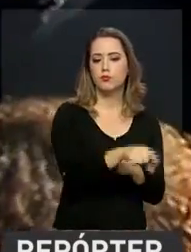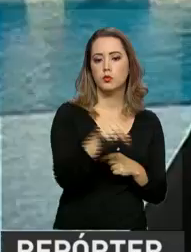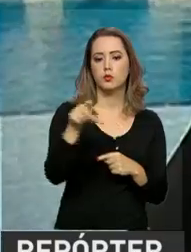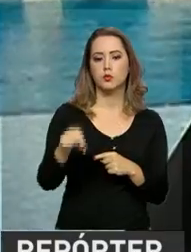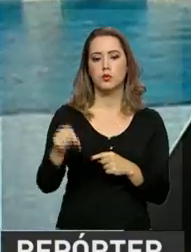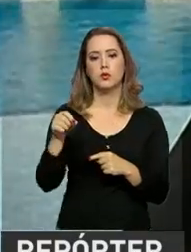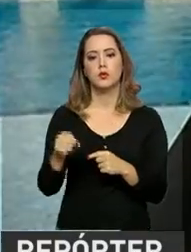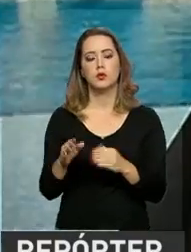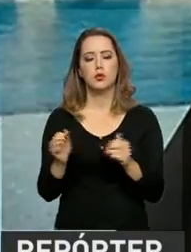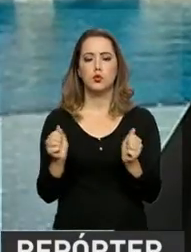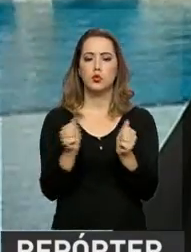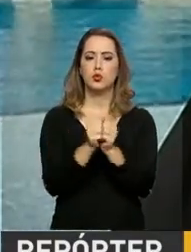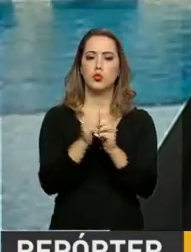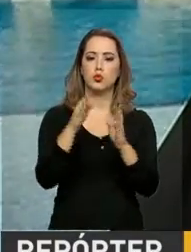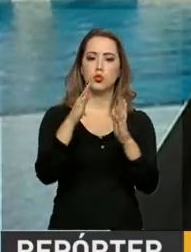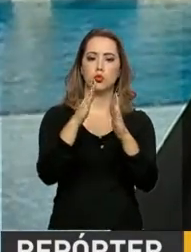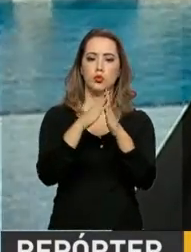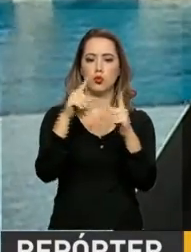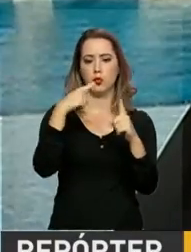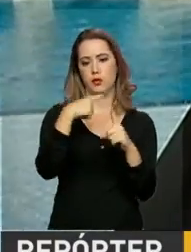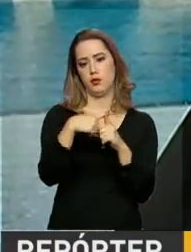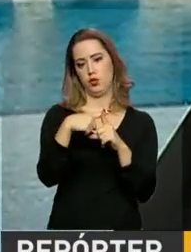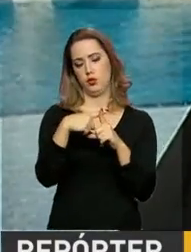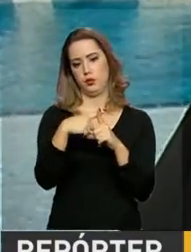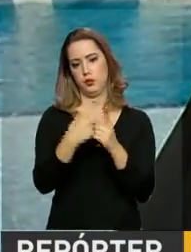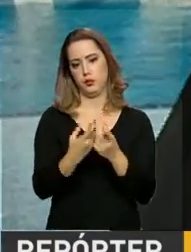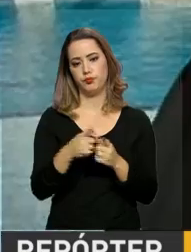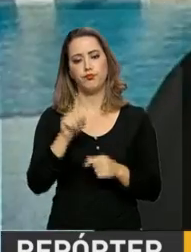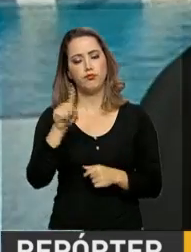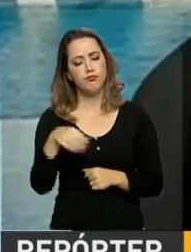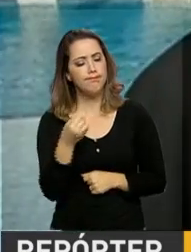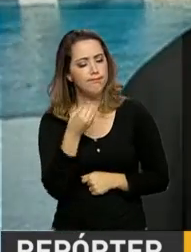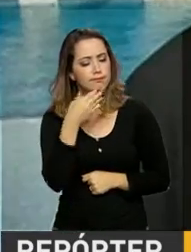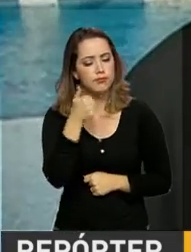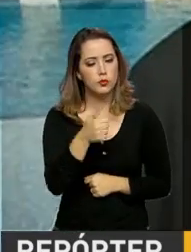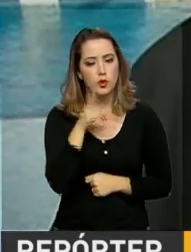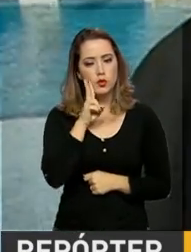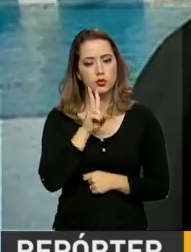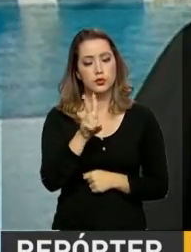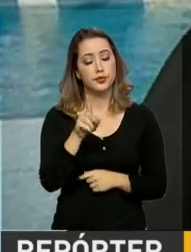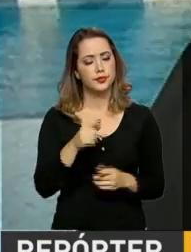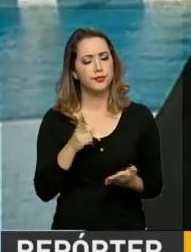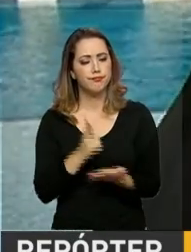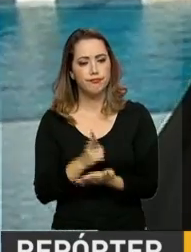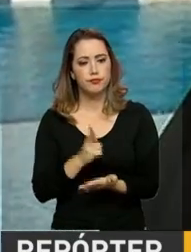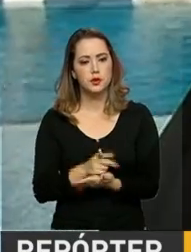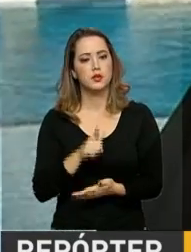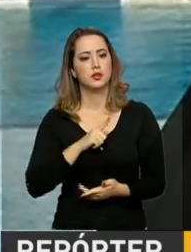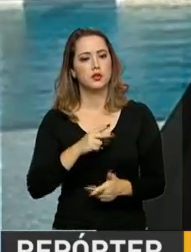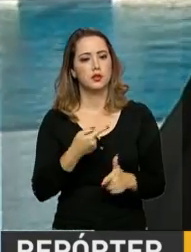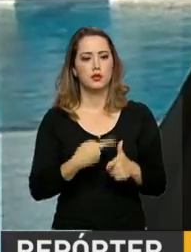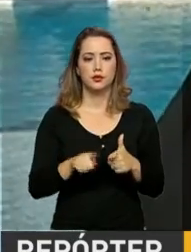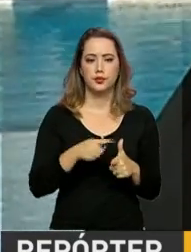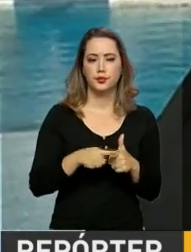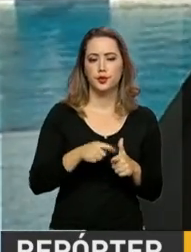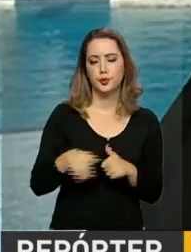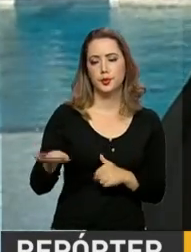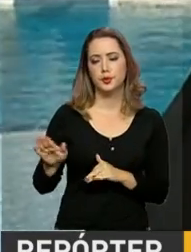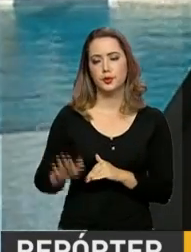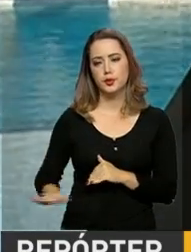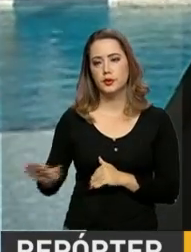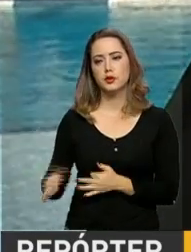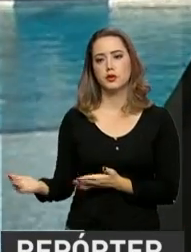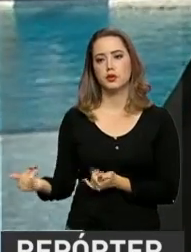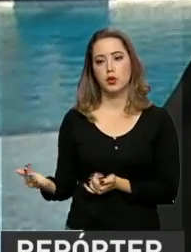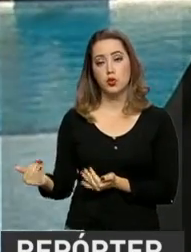católica é um belo momento de ver que mais do que lamentar os problemas que existem hoje com relação a criança adolescente